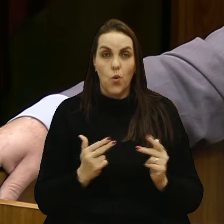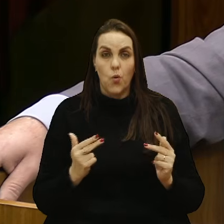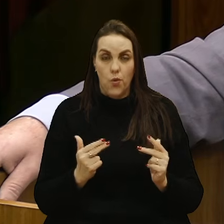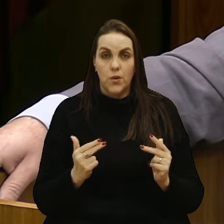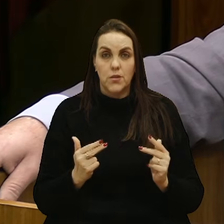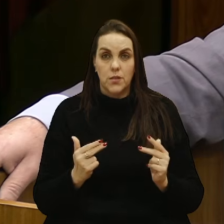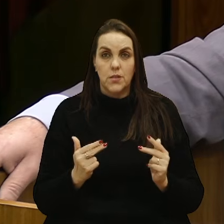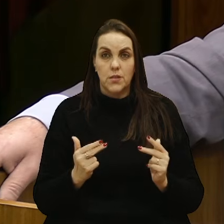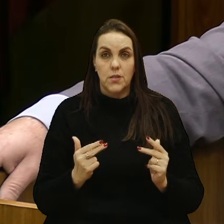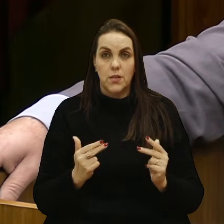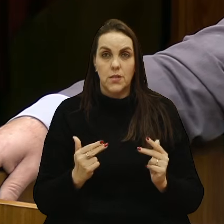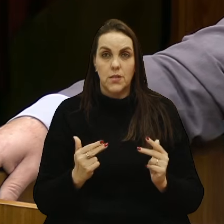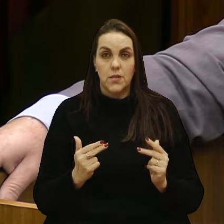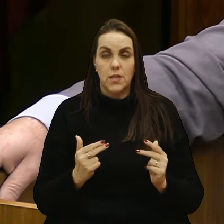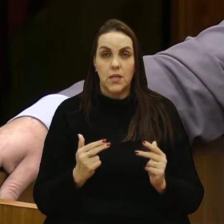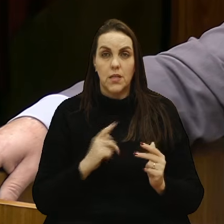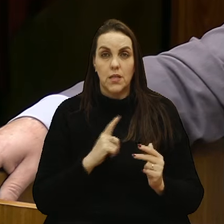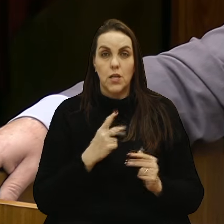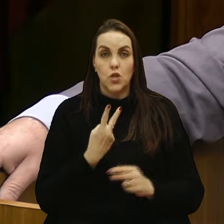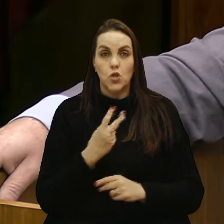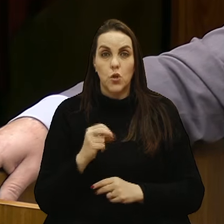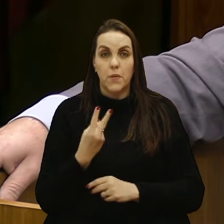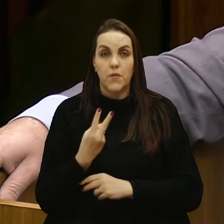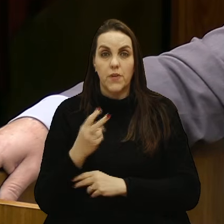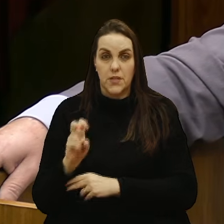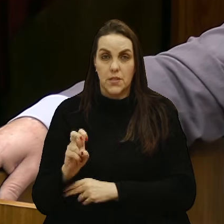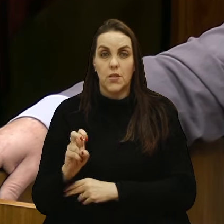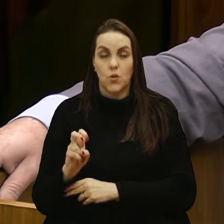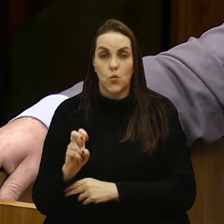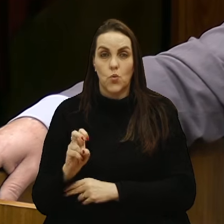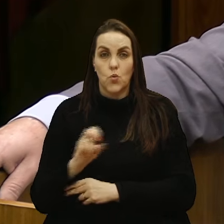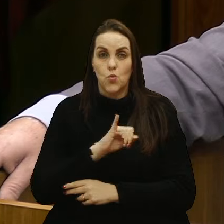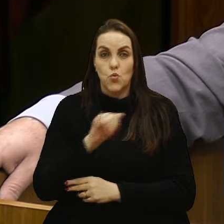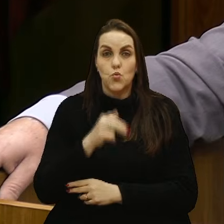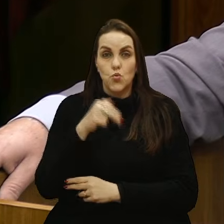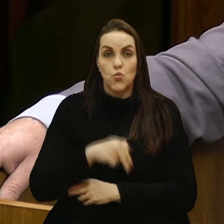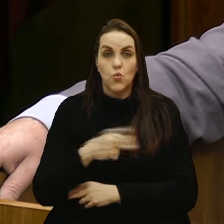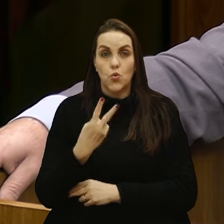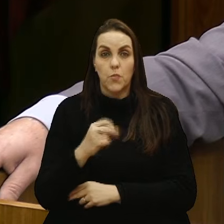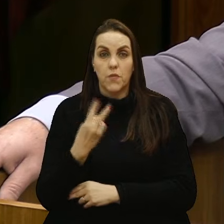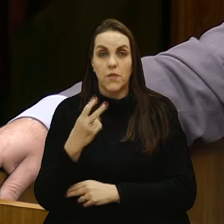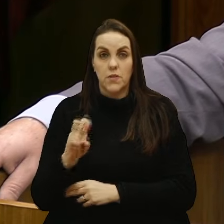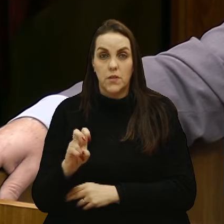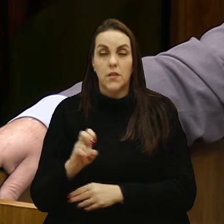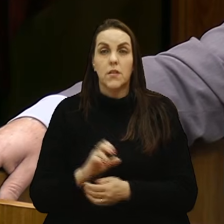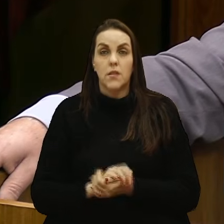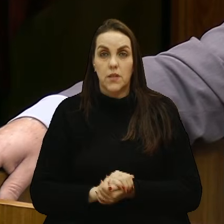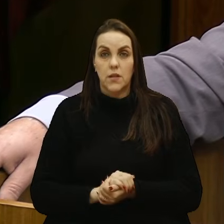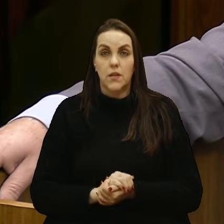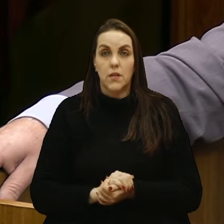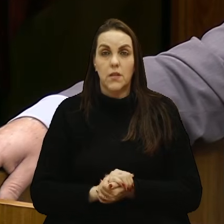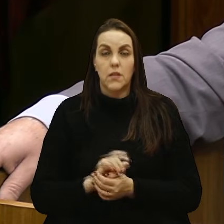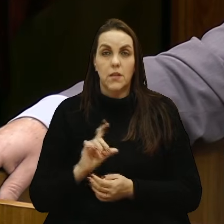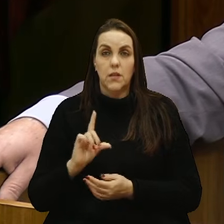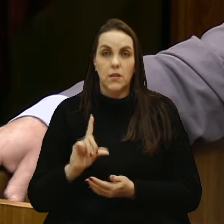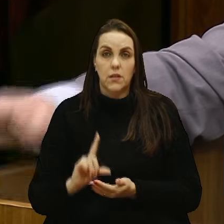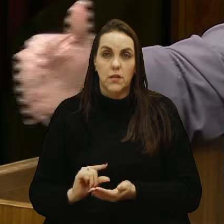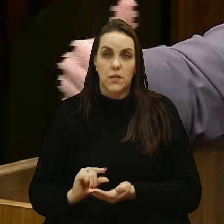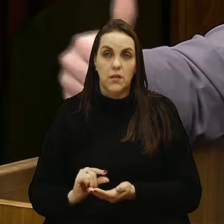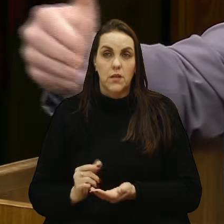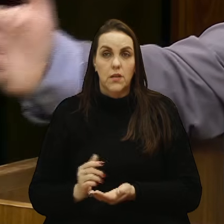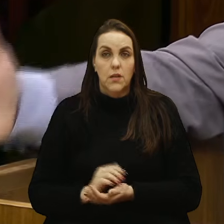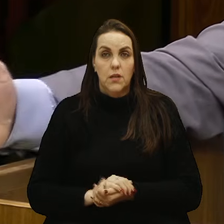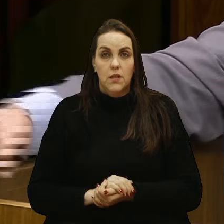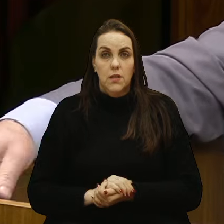tomando desde 2025, desde junho de 2025, né, com redução